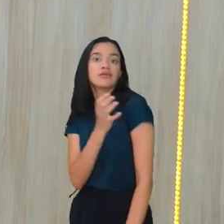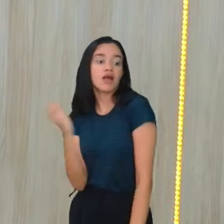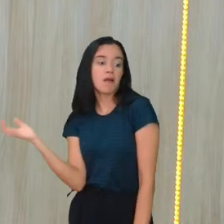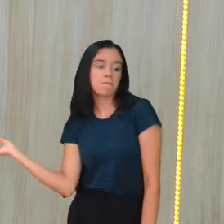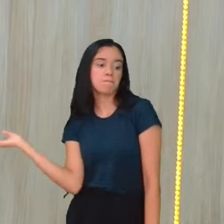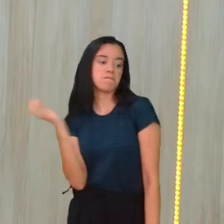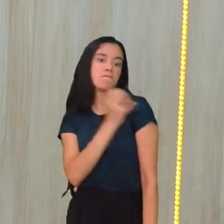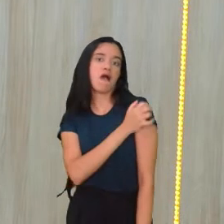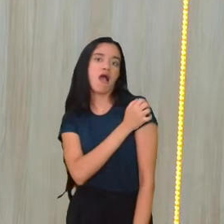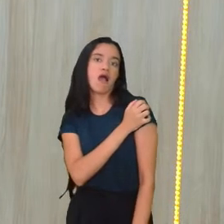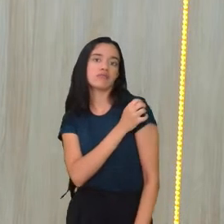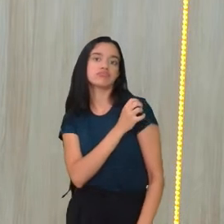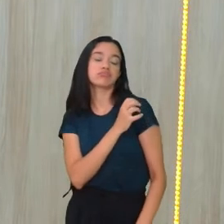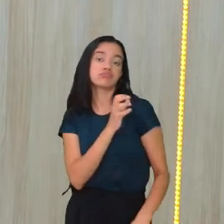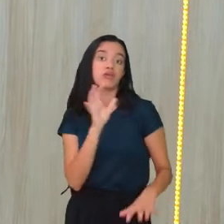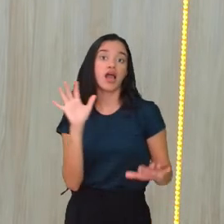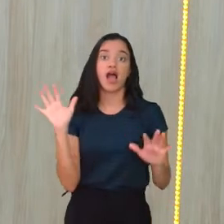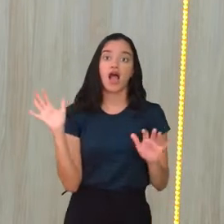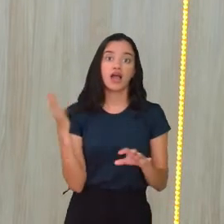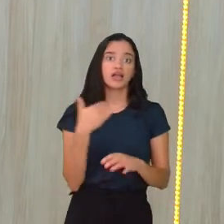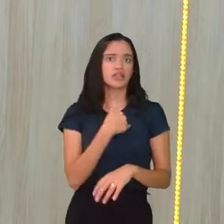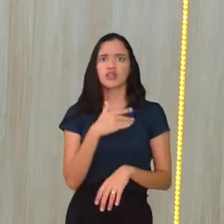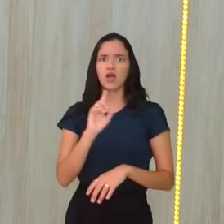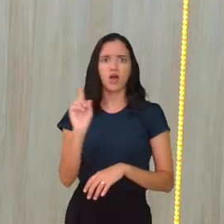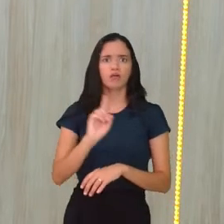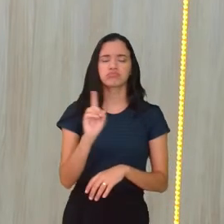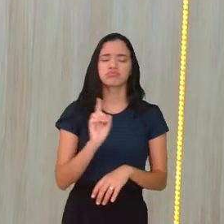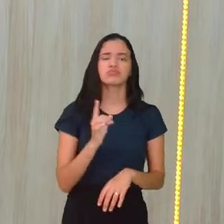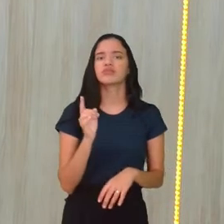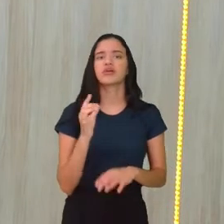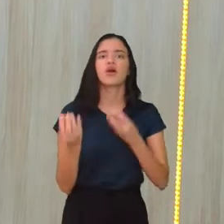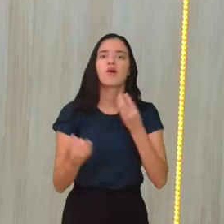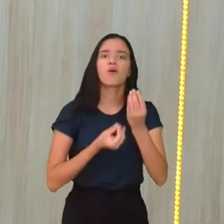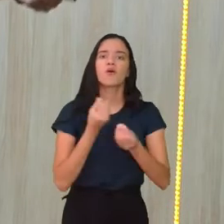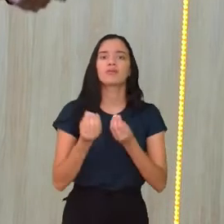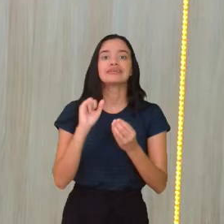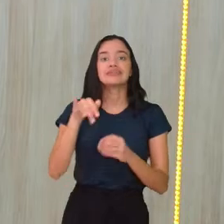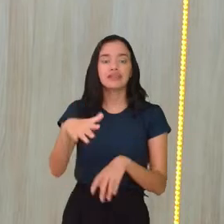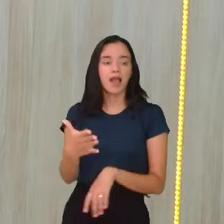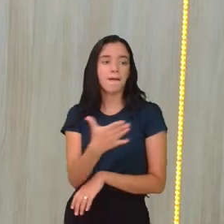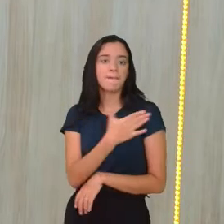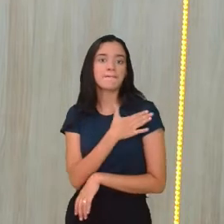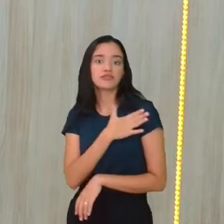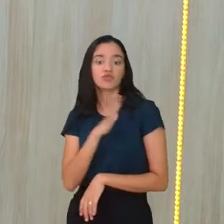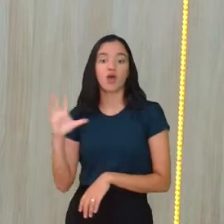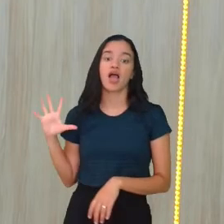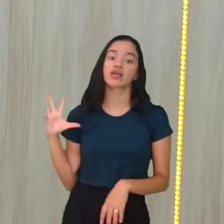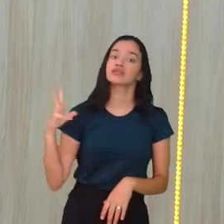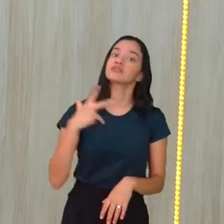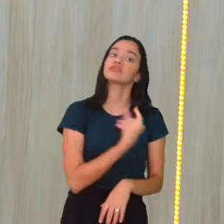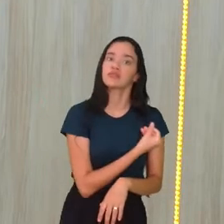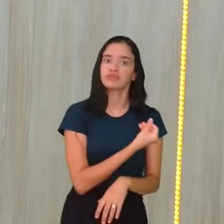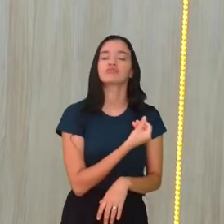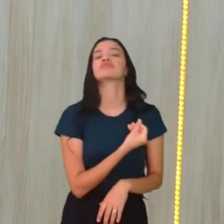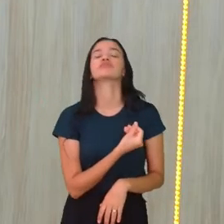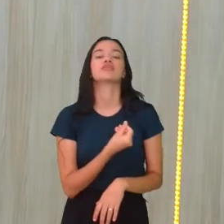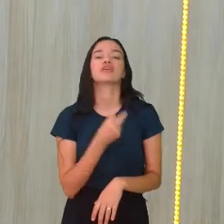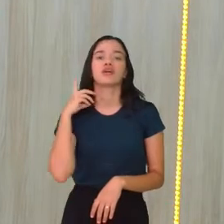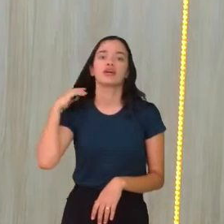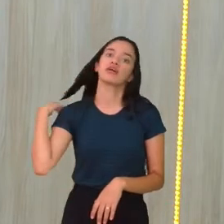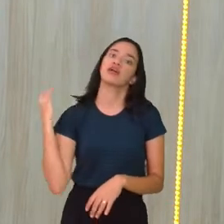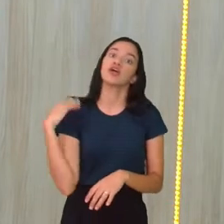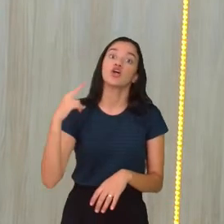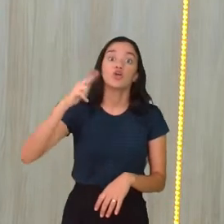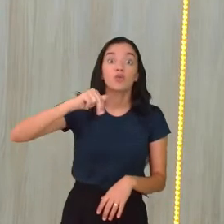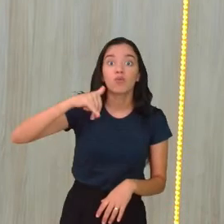que atacou, né? Já não queima mais a pessoa, é como se aquela pessoa tivesse salvo quem foi queimado. E aí eles